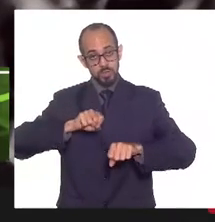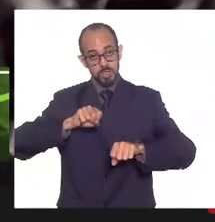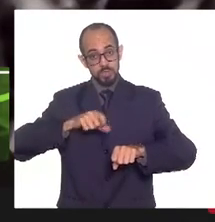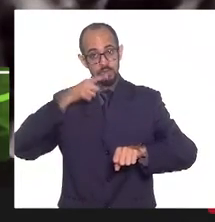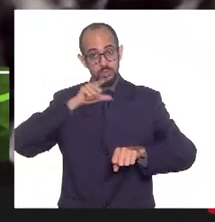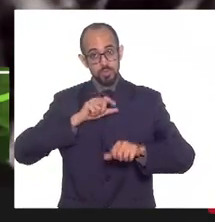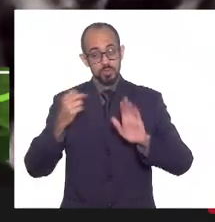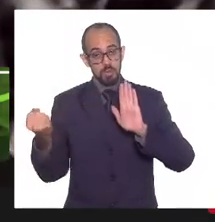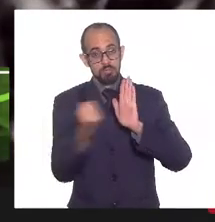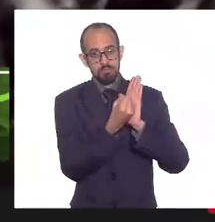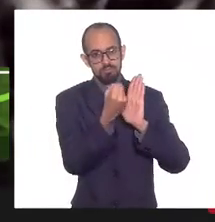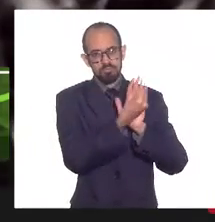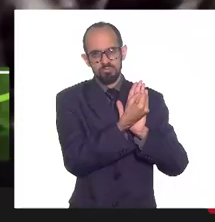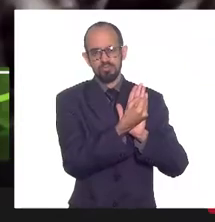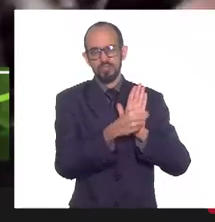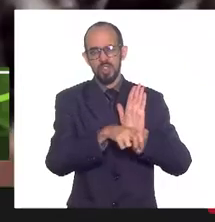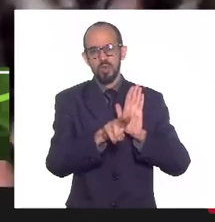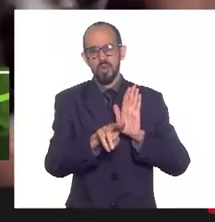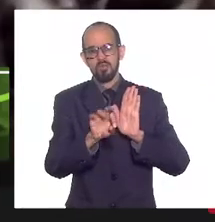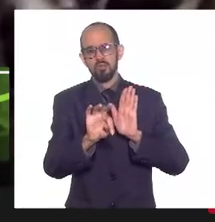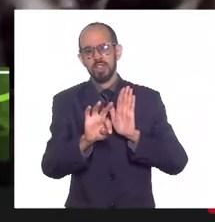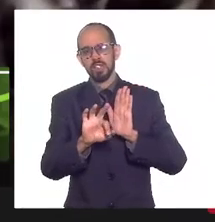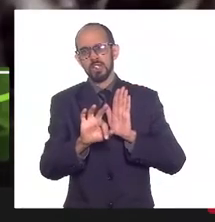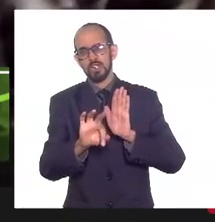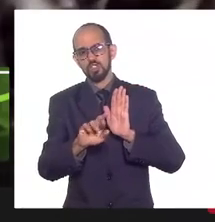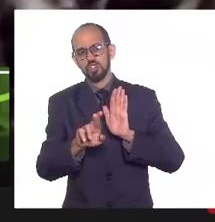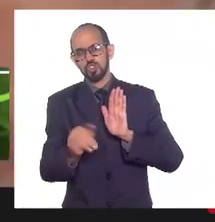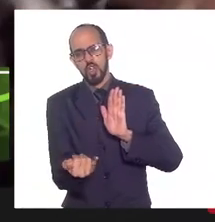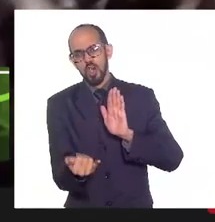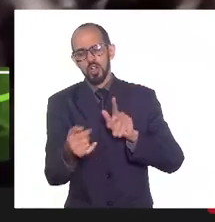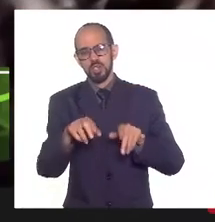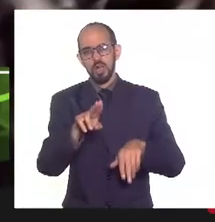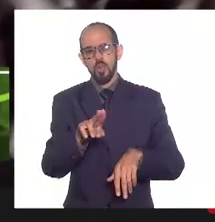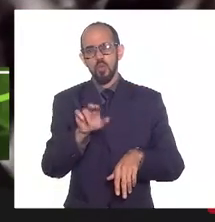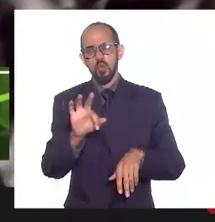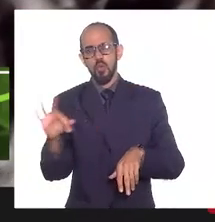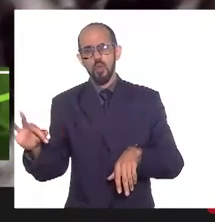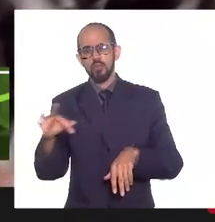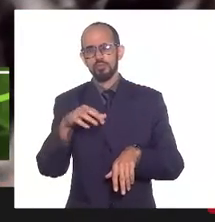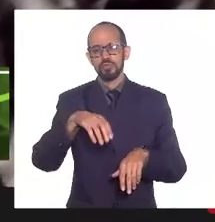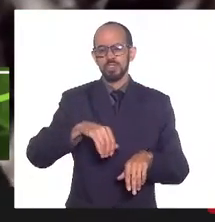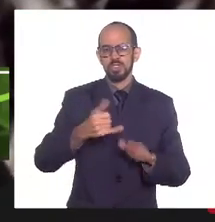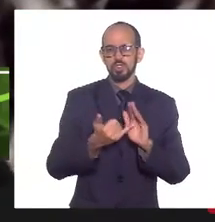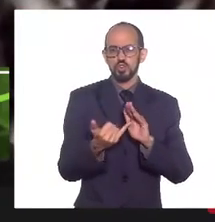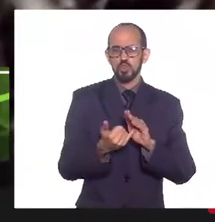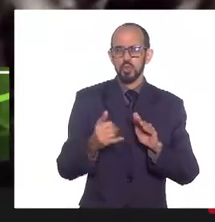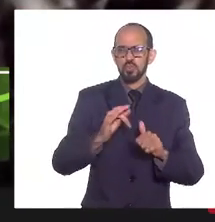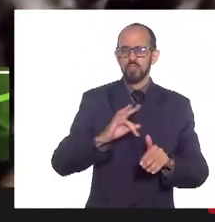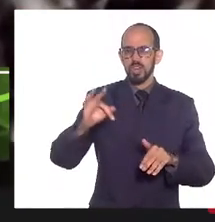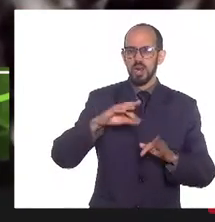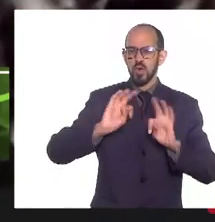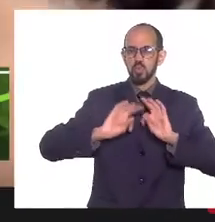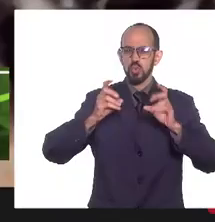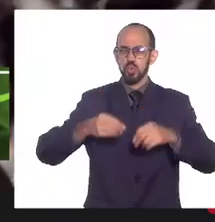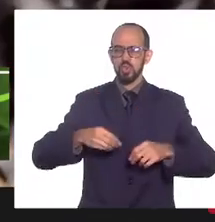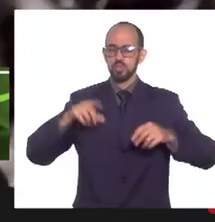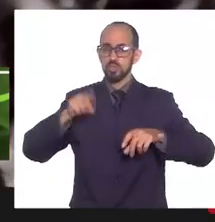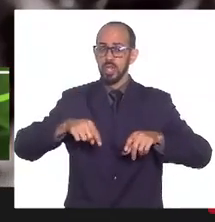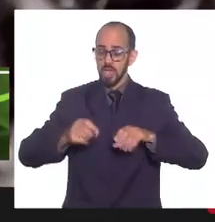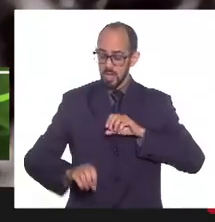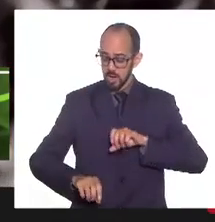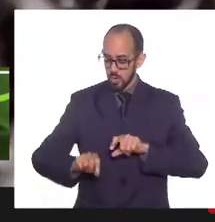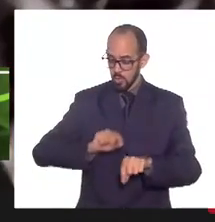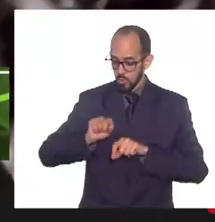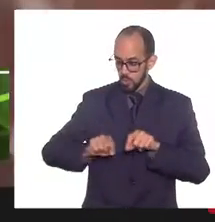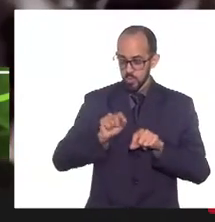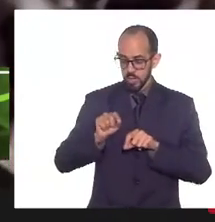chancela da UFJ da UERJ da UF dos institutos federais ou seja um formador um